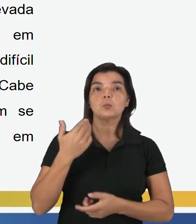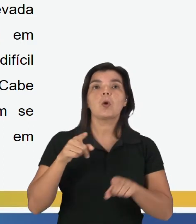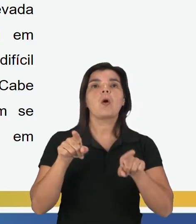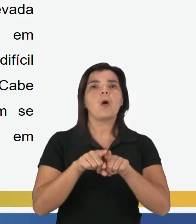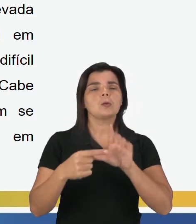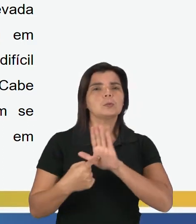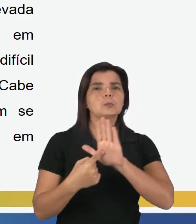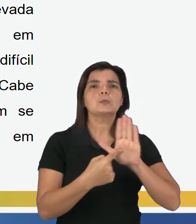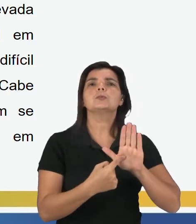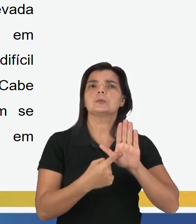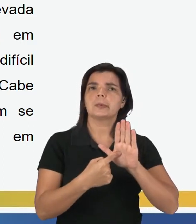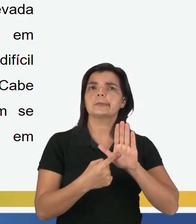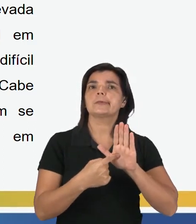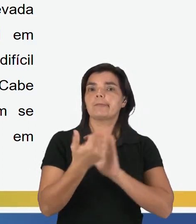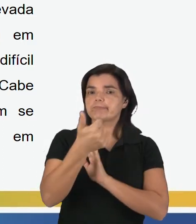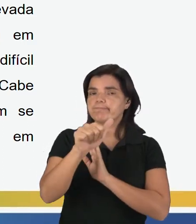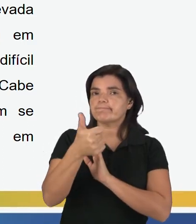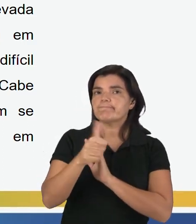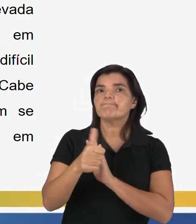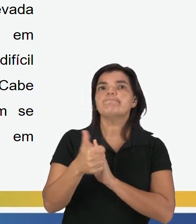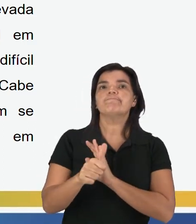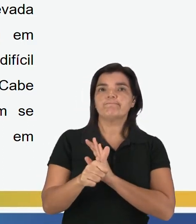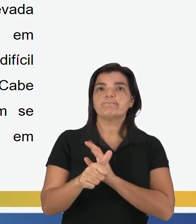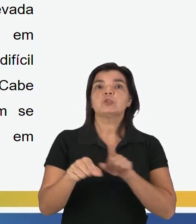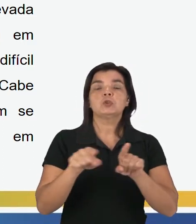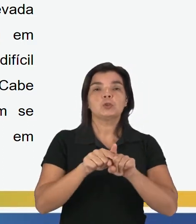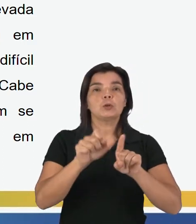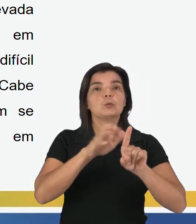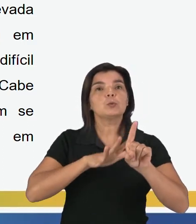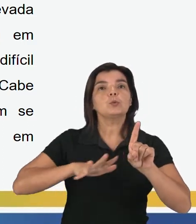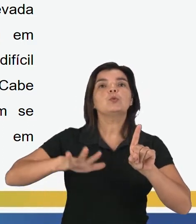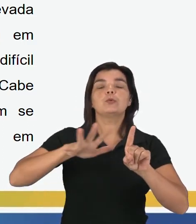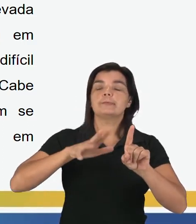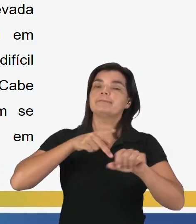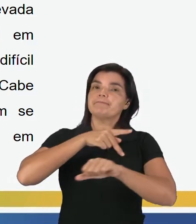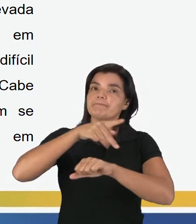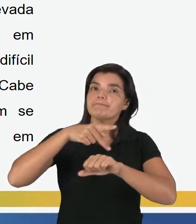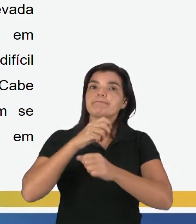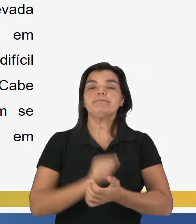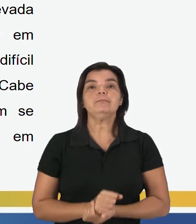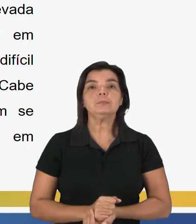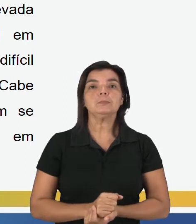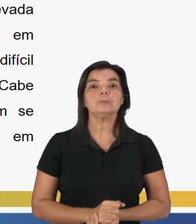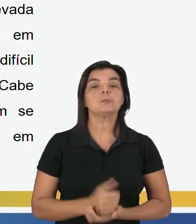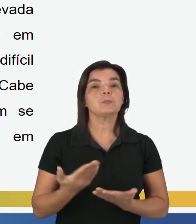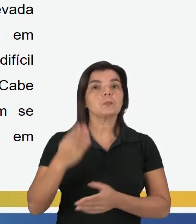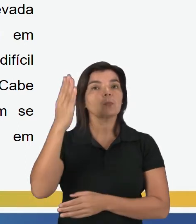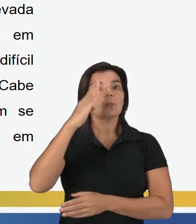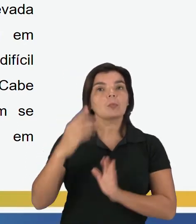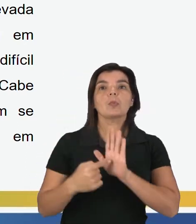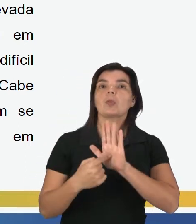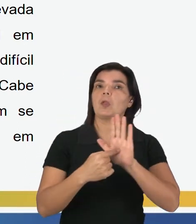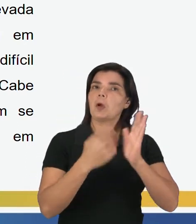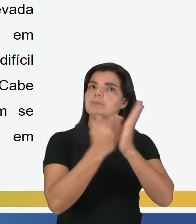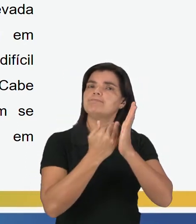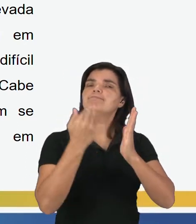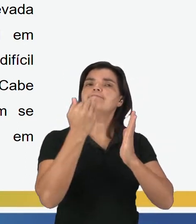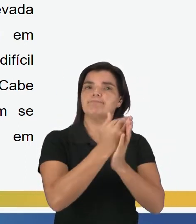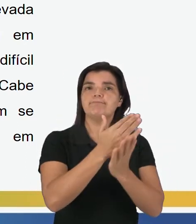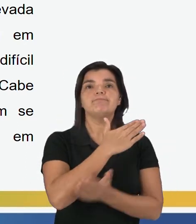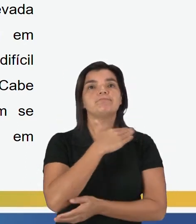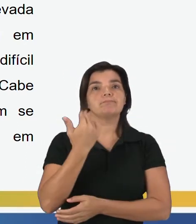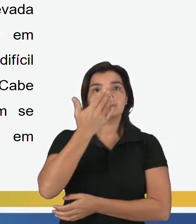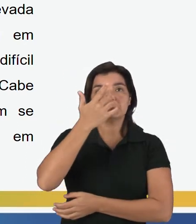dos indicadores considerados na avaliação da situação social de um país. O Brasil apresenta elevada taxa